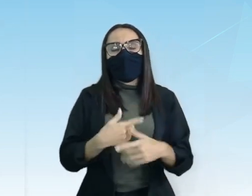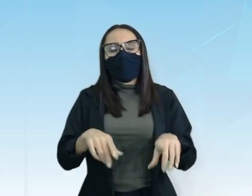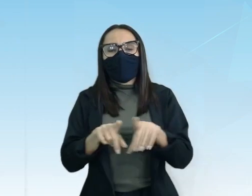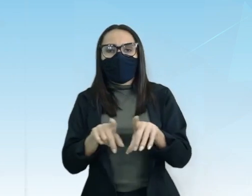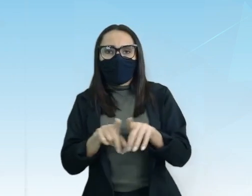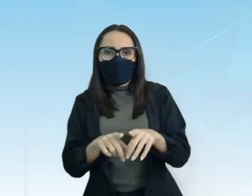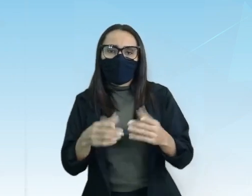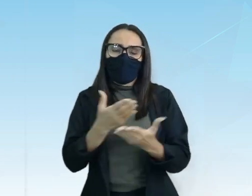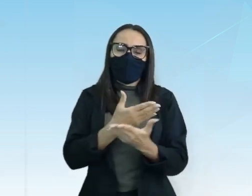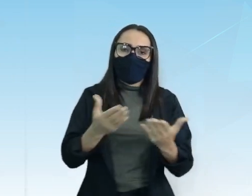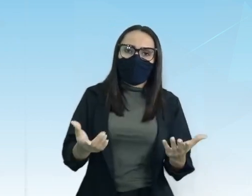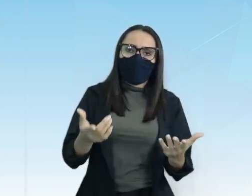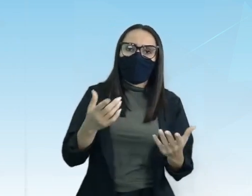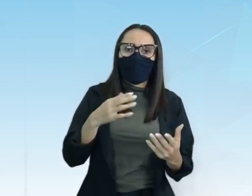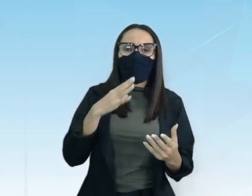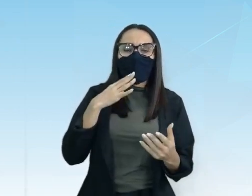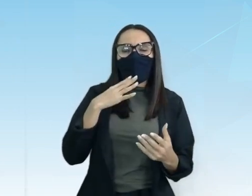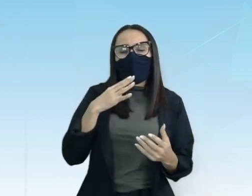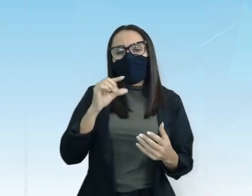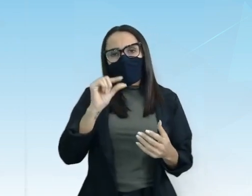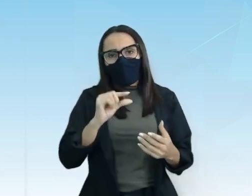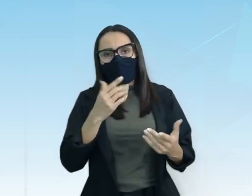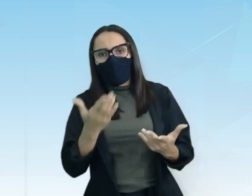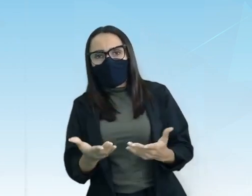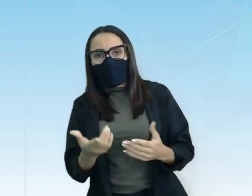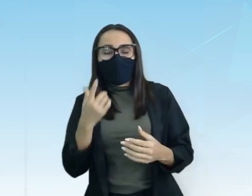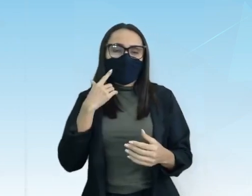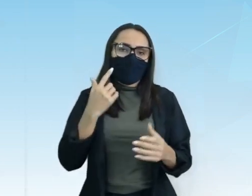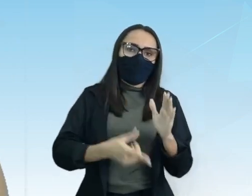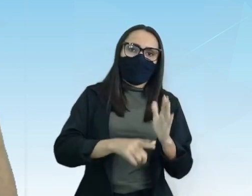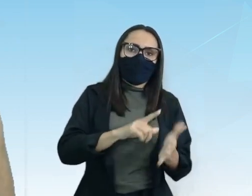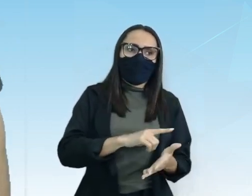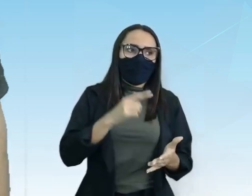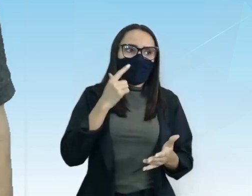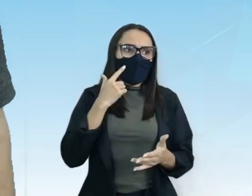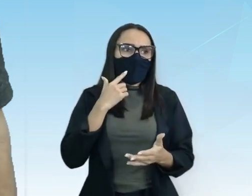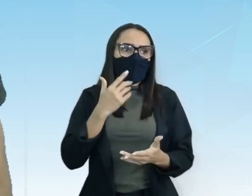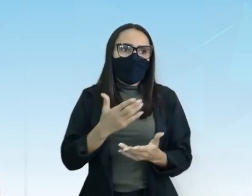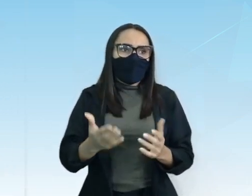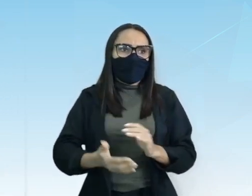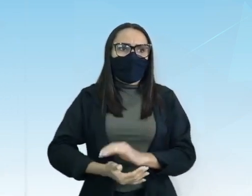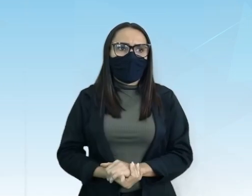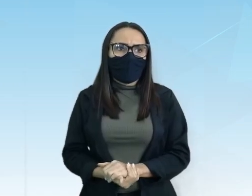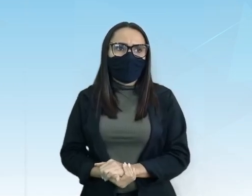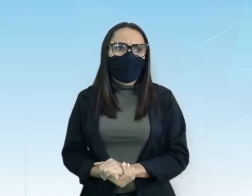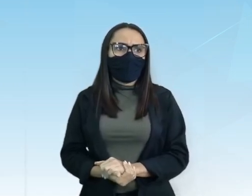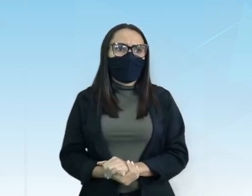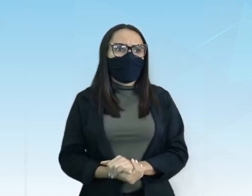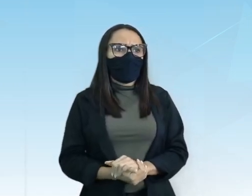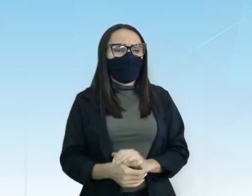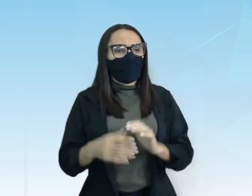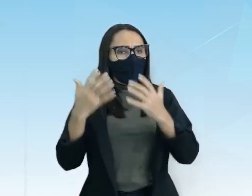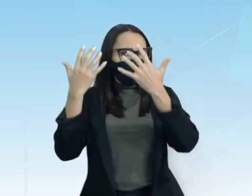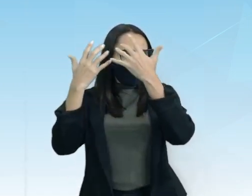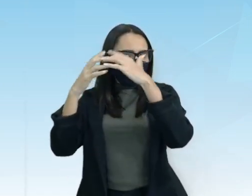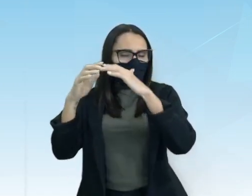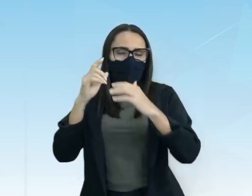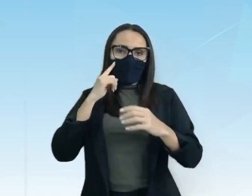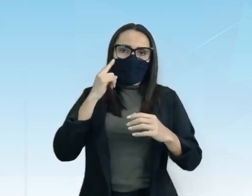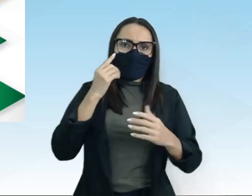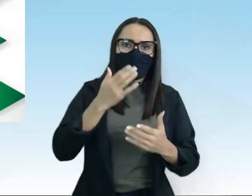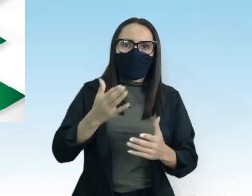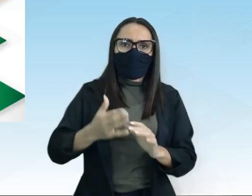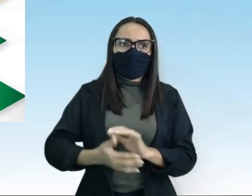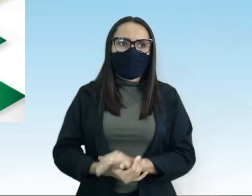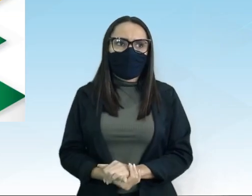um pouco sobre isso e vamos lá. Mas antes disso, trago para vocês uma reflexão. Vamos ver.